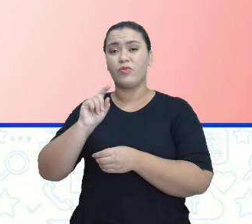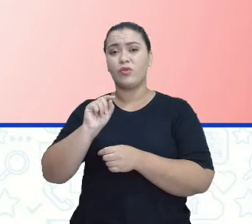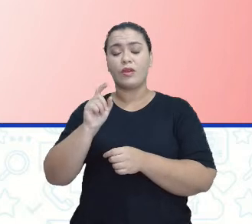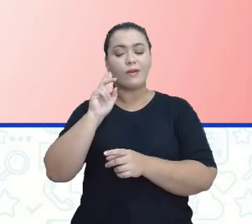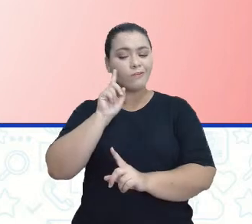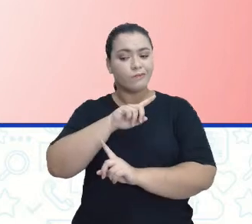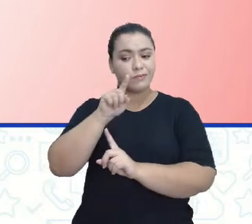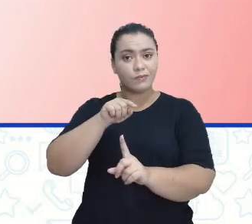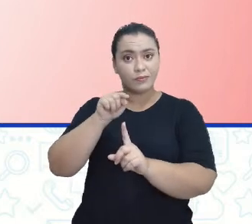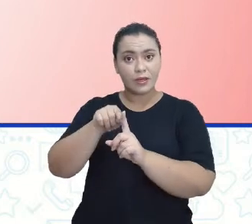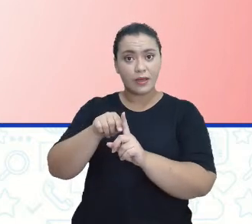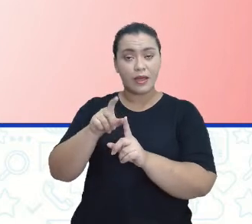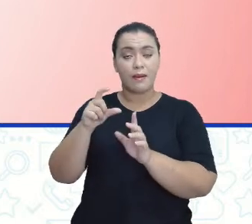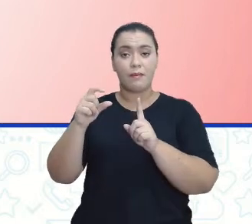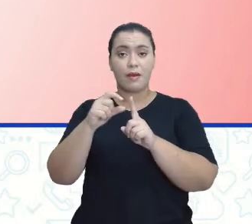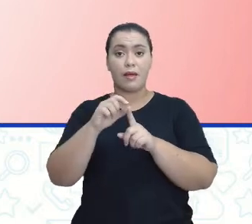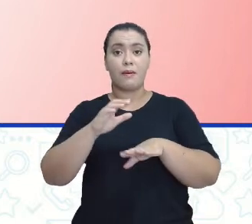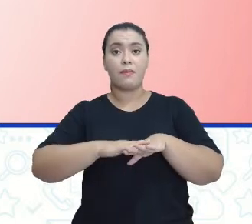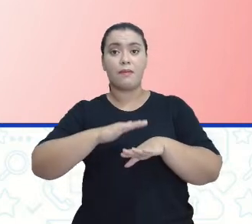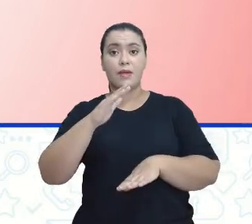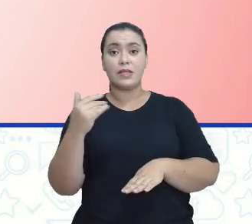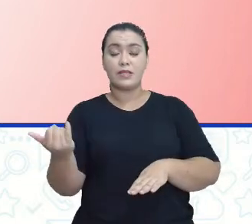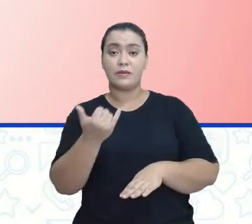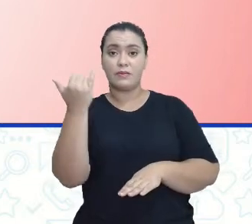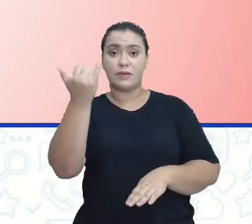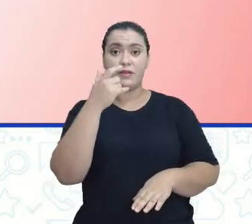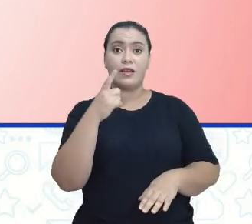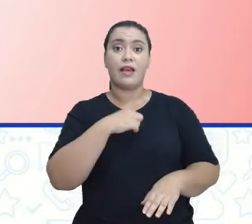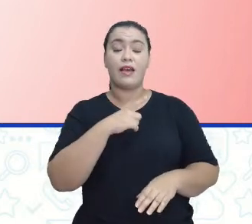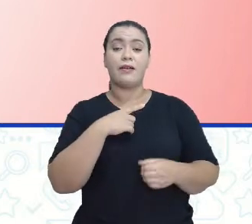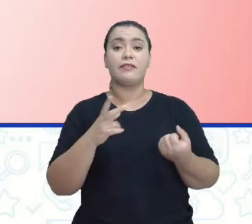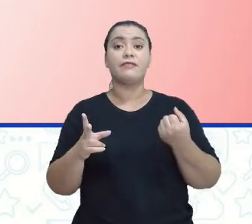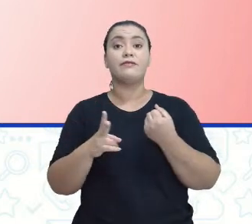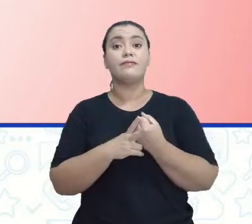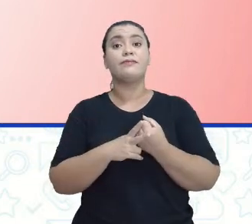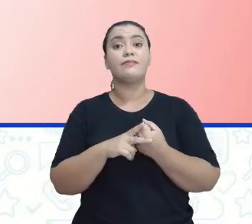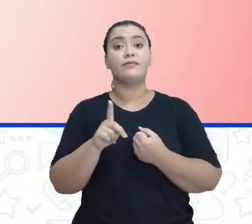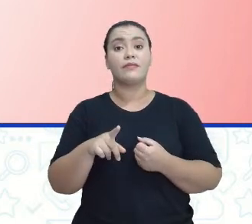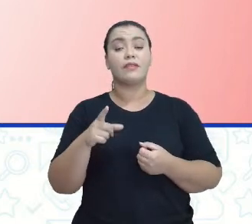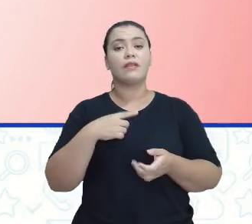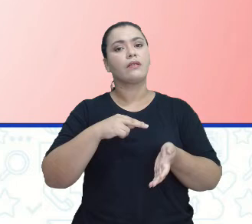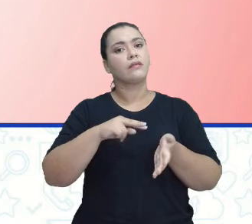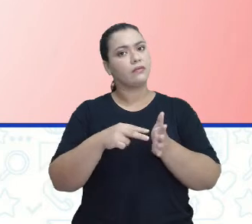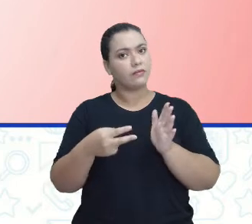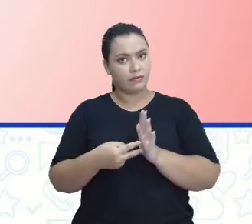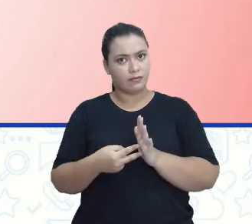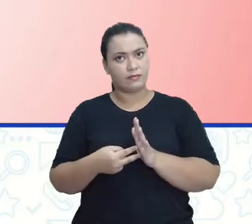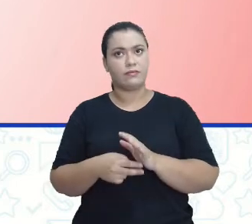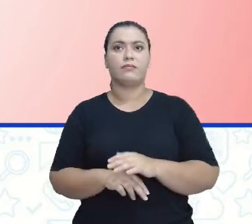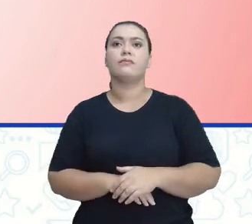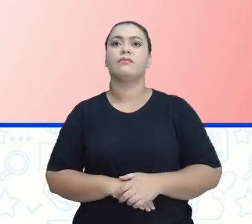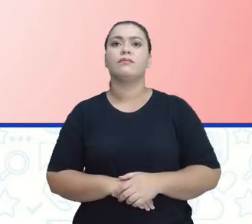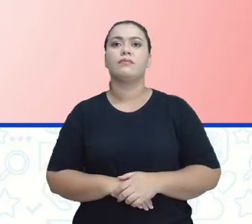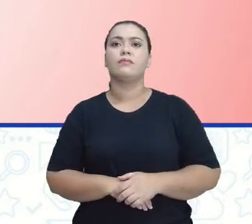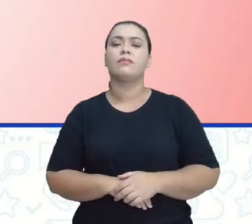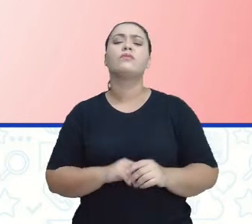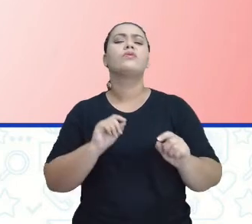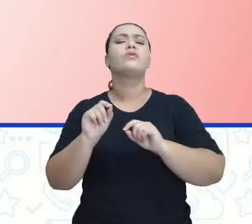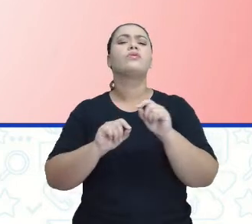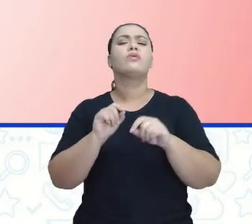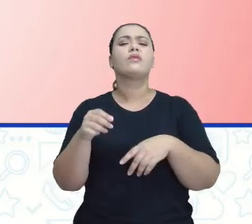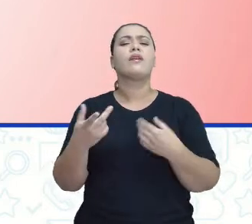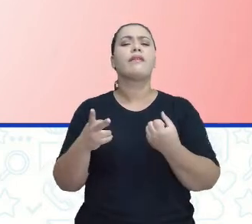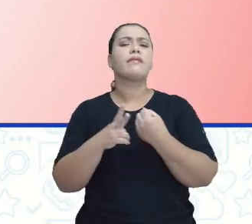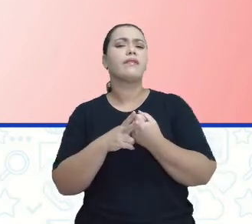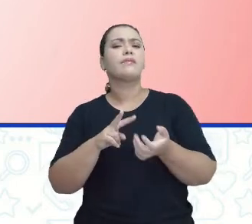como a palavra mais importante, a gente tem um verbo significativo. E o que isso